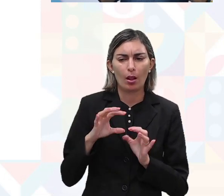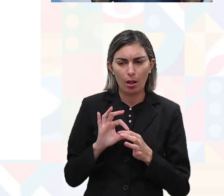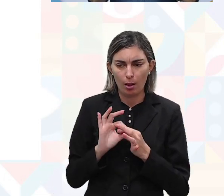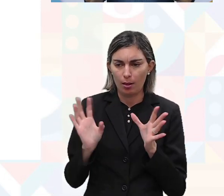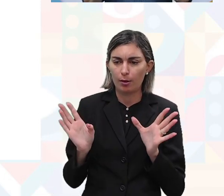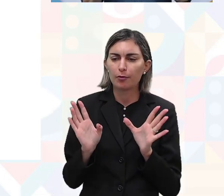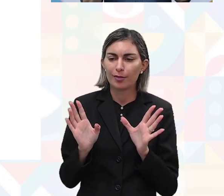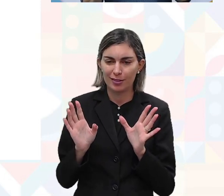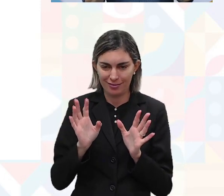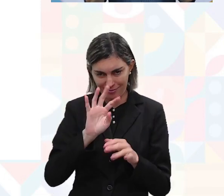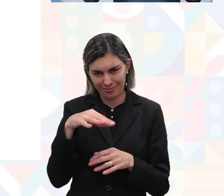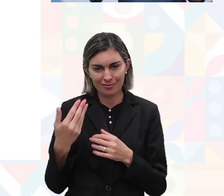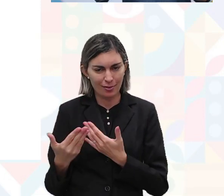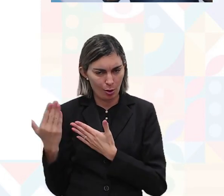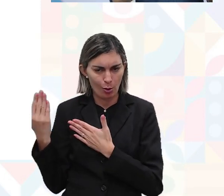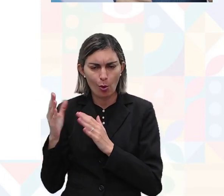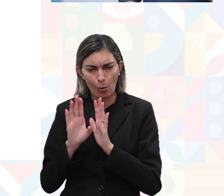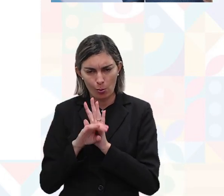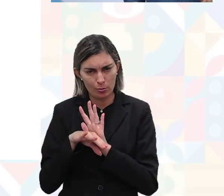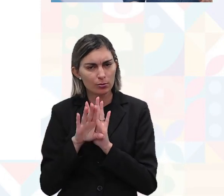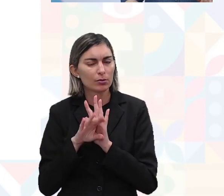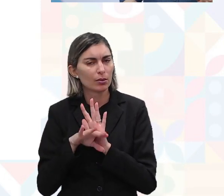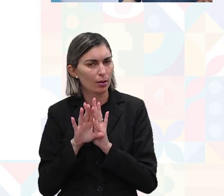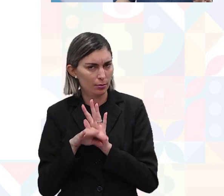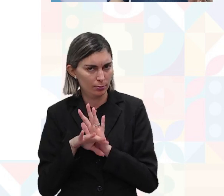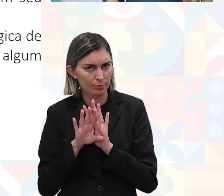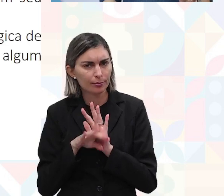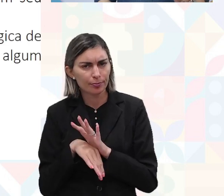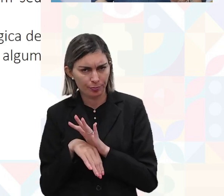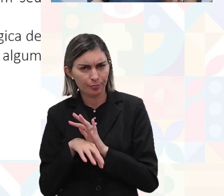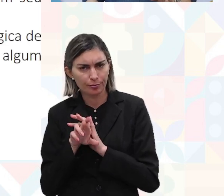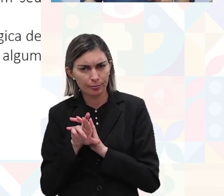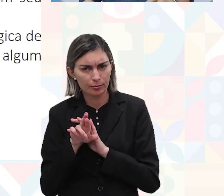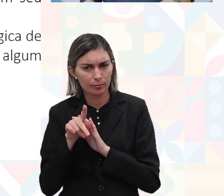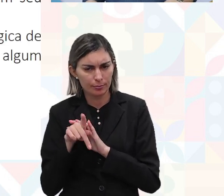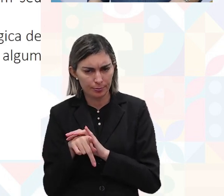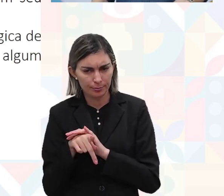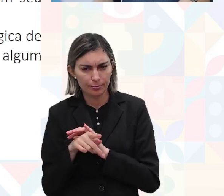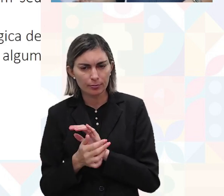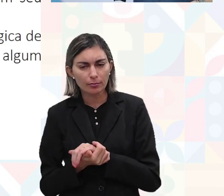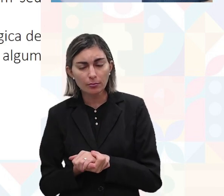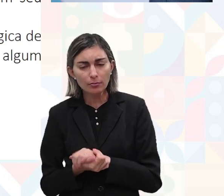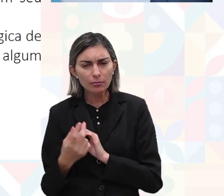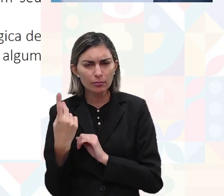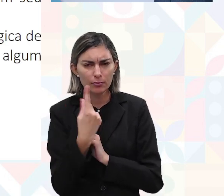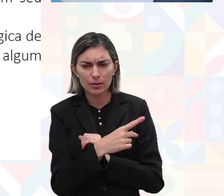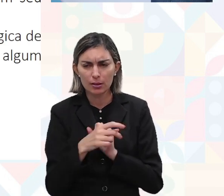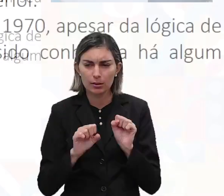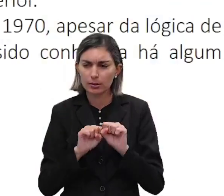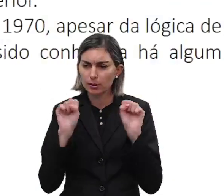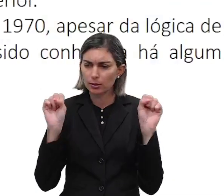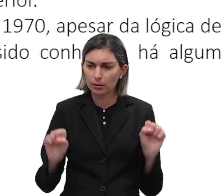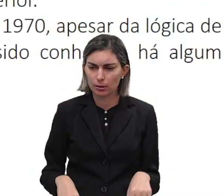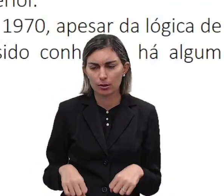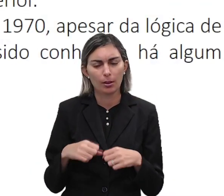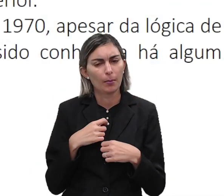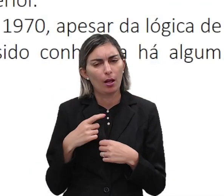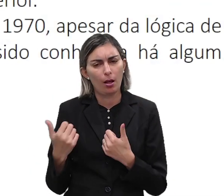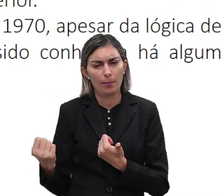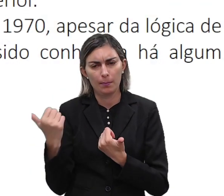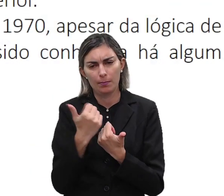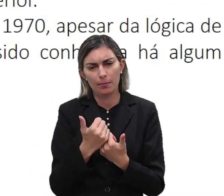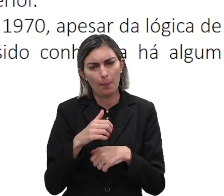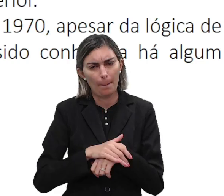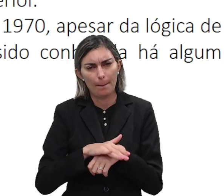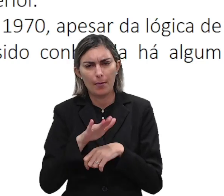disponível nesse conceito de ERP. Esse sistema MRP representa o